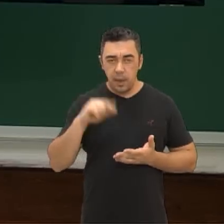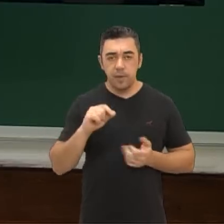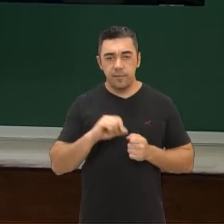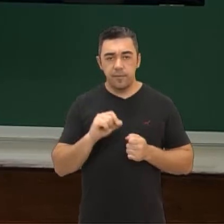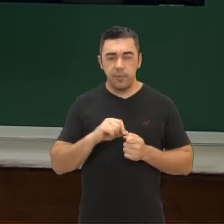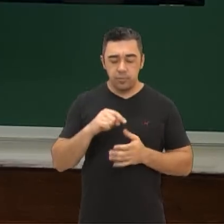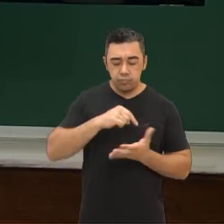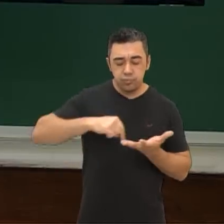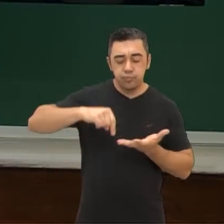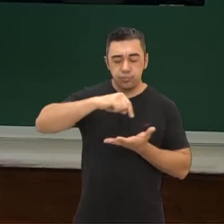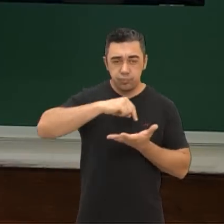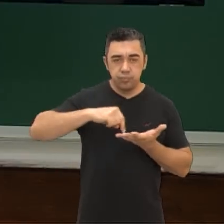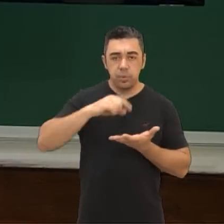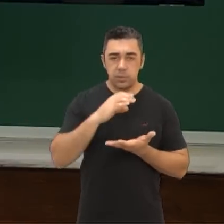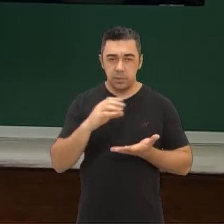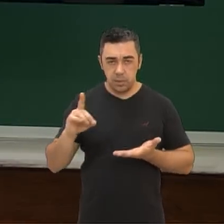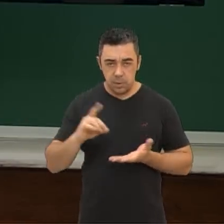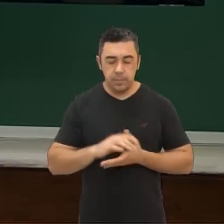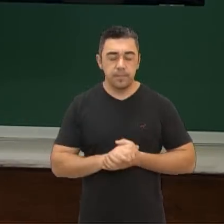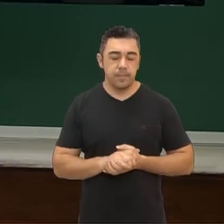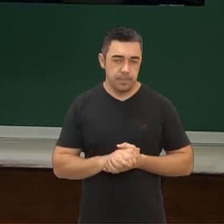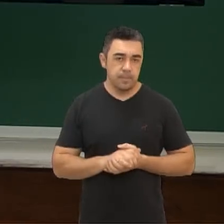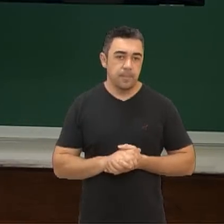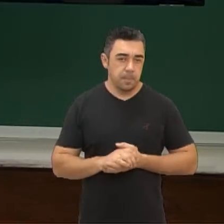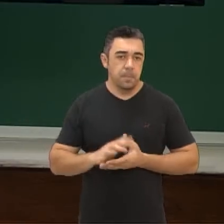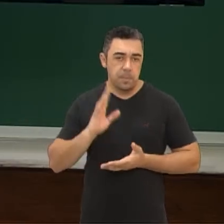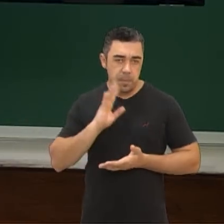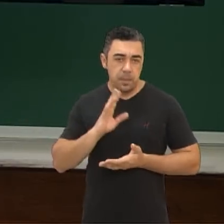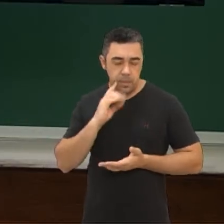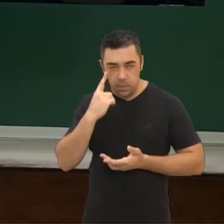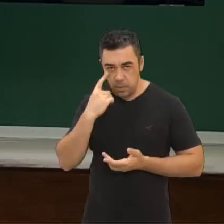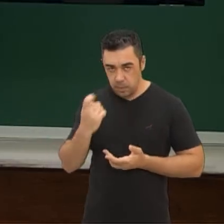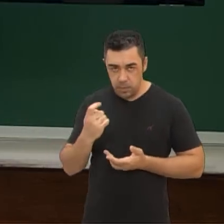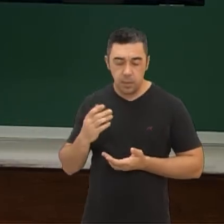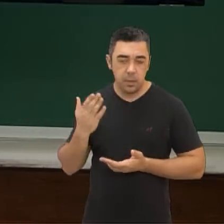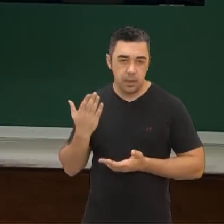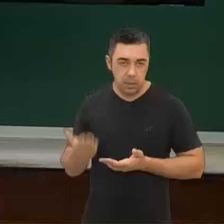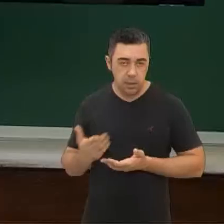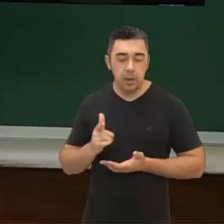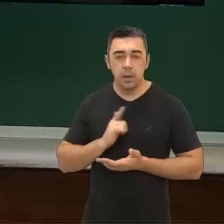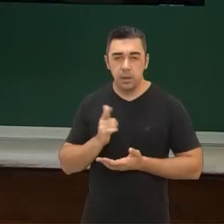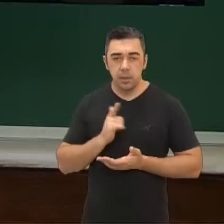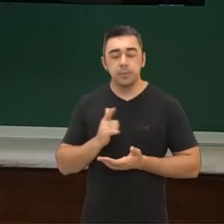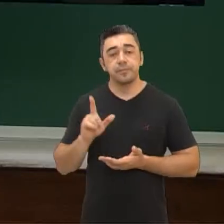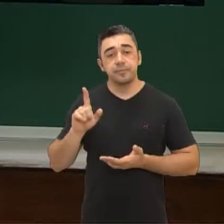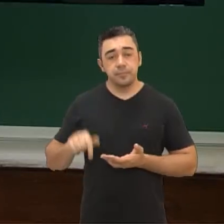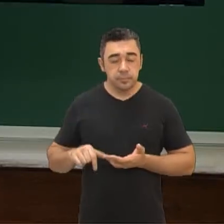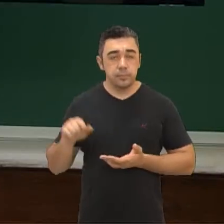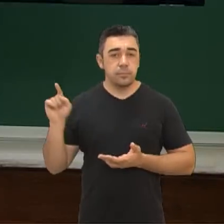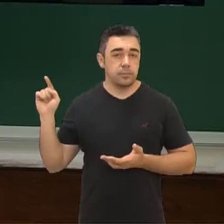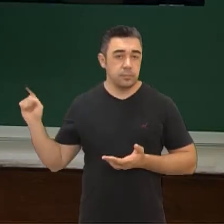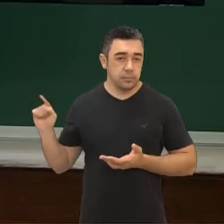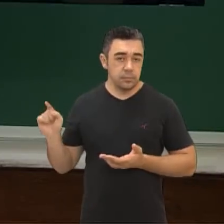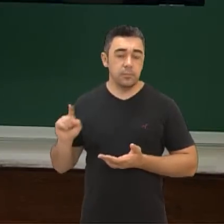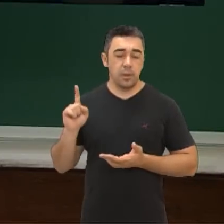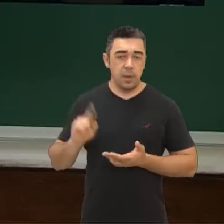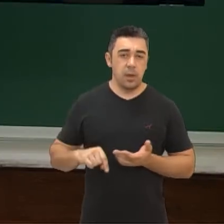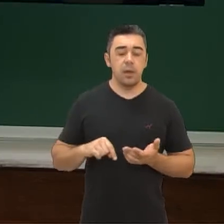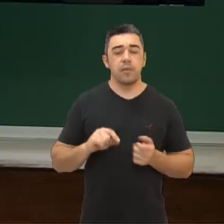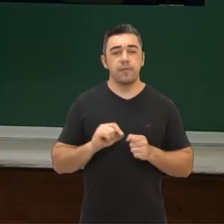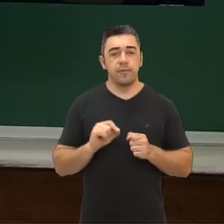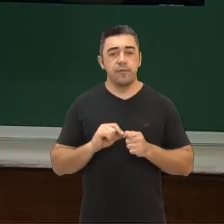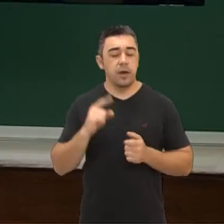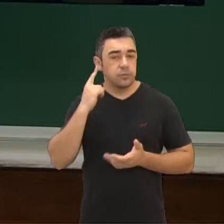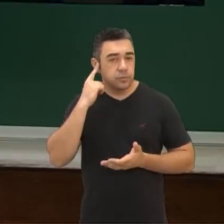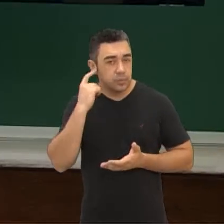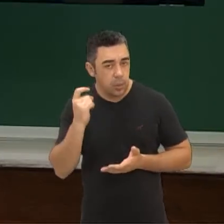né? Então, as tradições populares vindo de uma forma a se modernizar, né? A ser